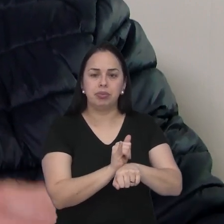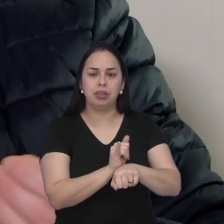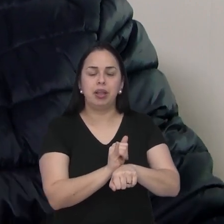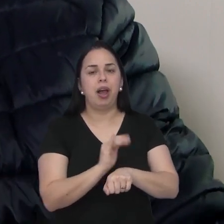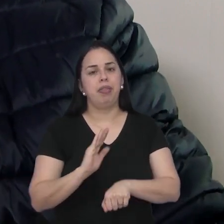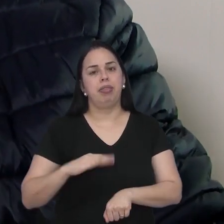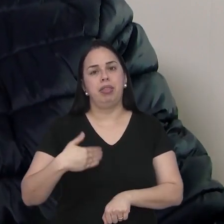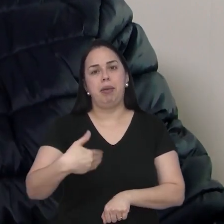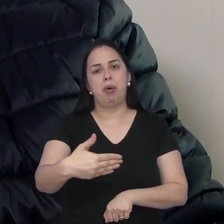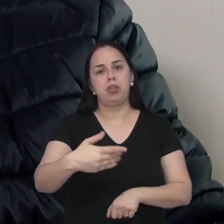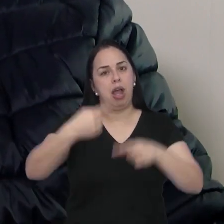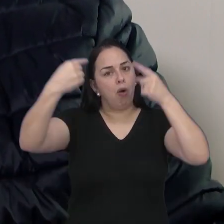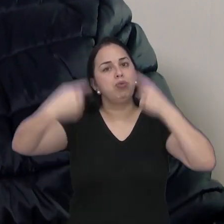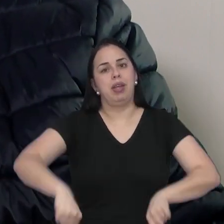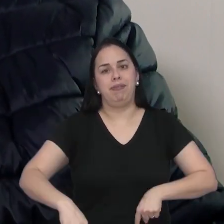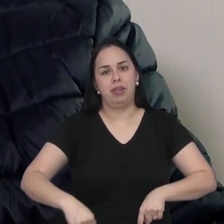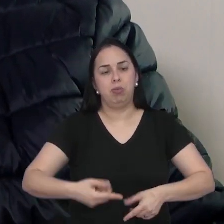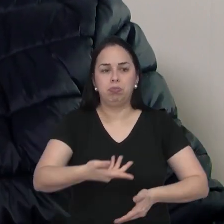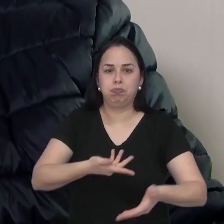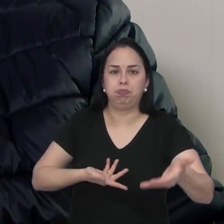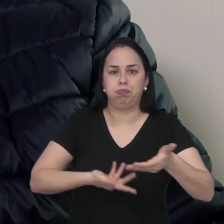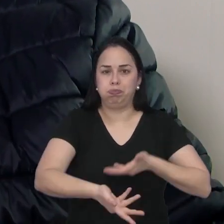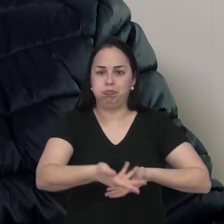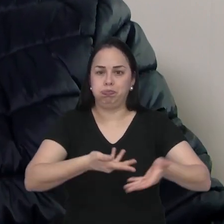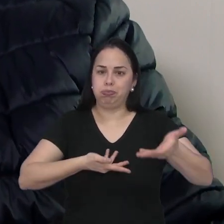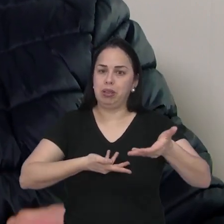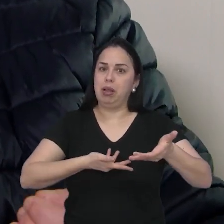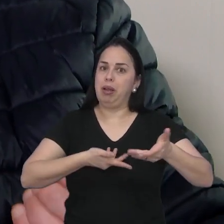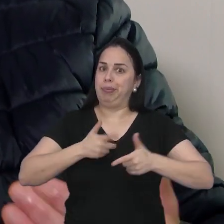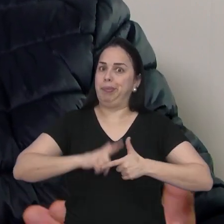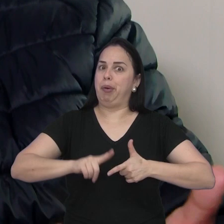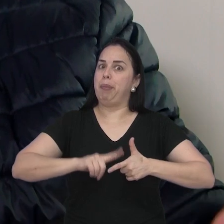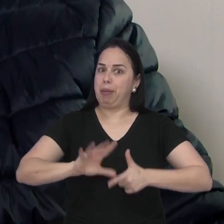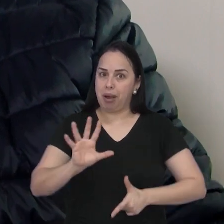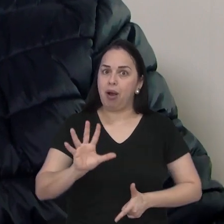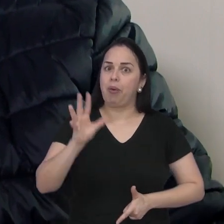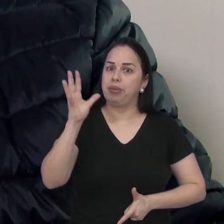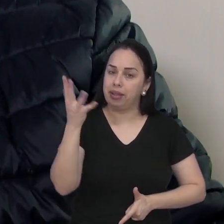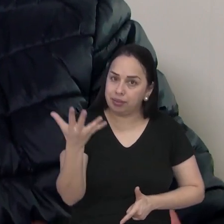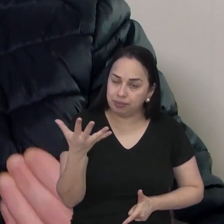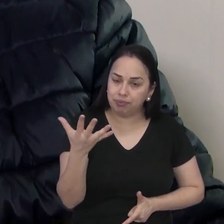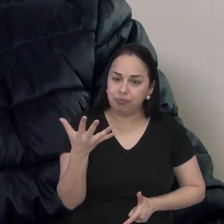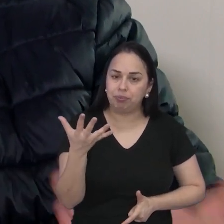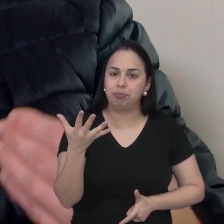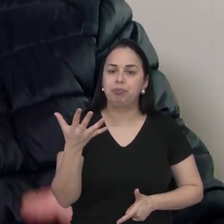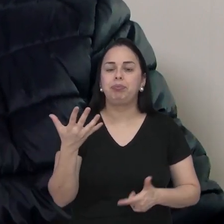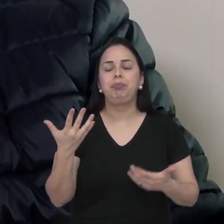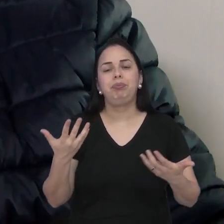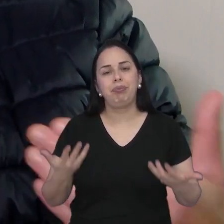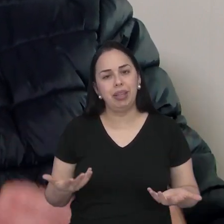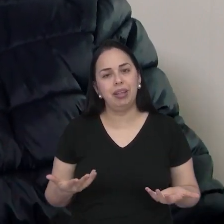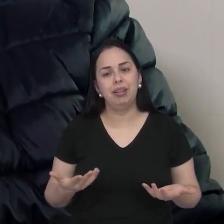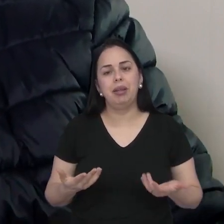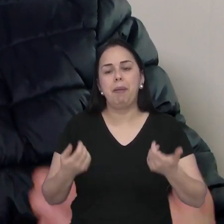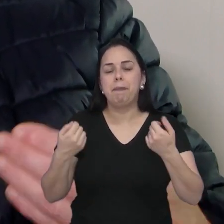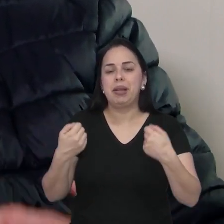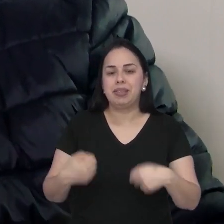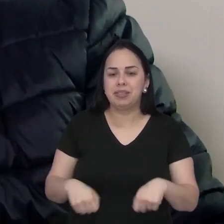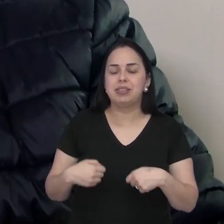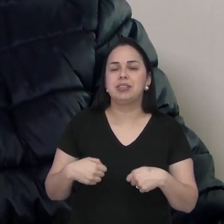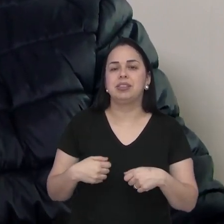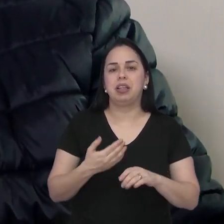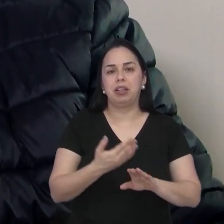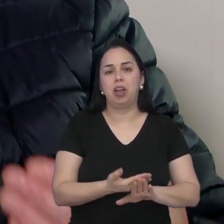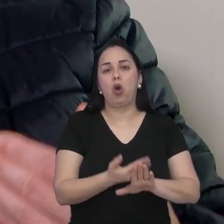relacionar vai se transformar em um desafio muito grande. Vai se transformar talvez num problema. Com isso, eu